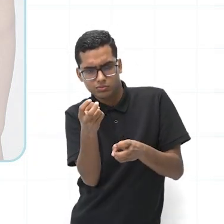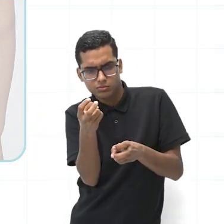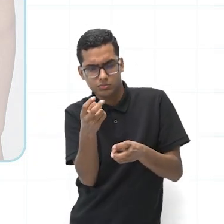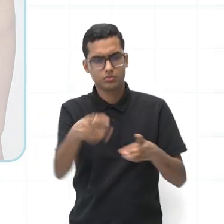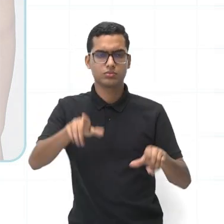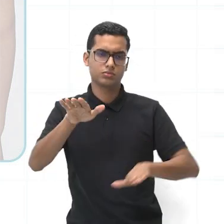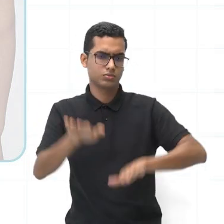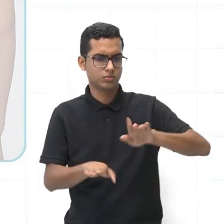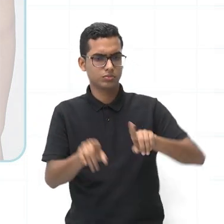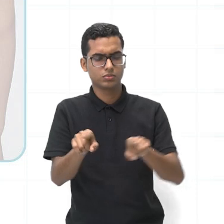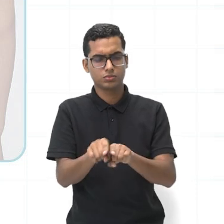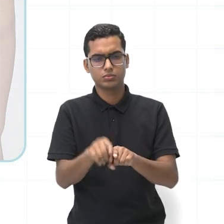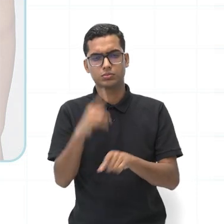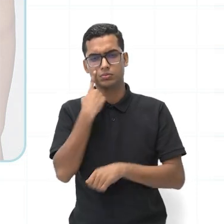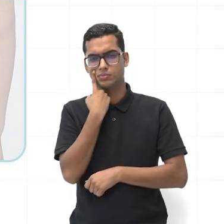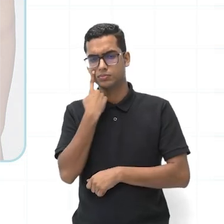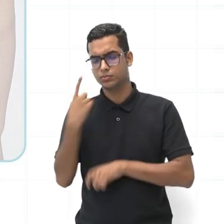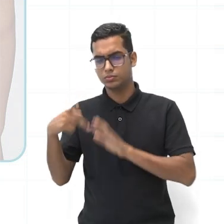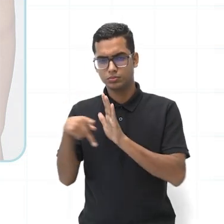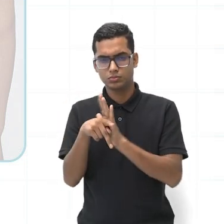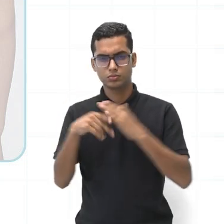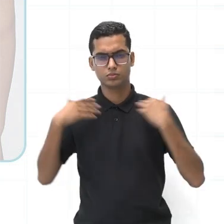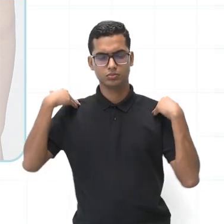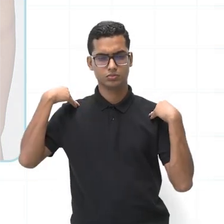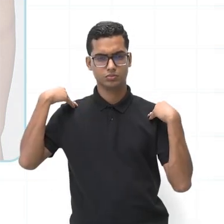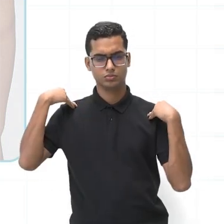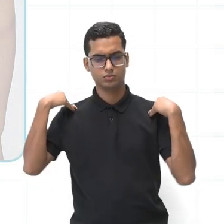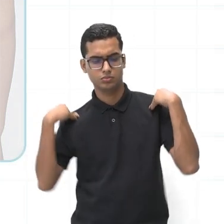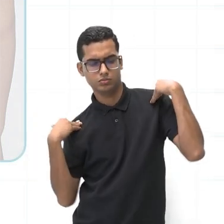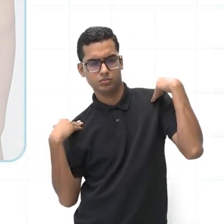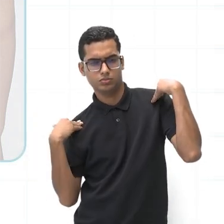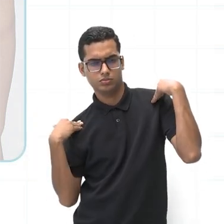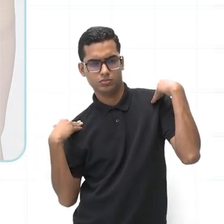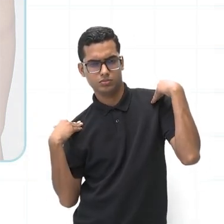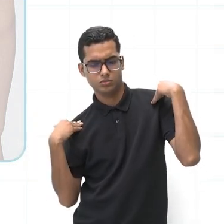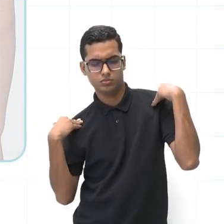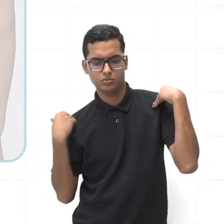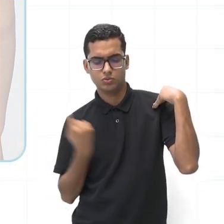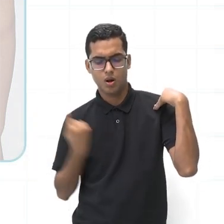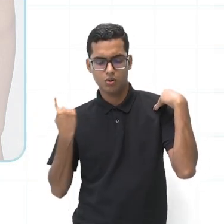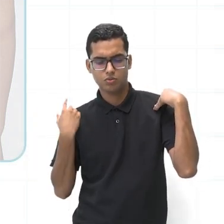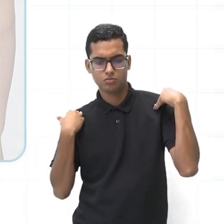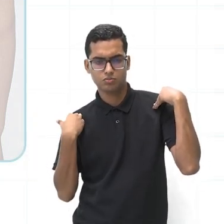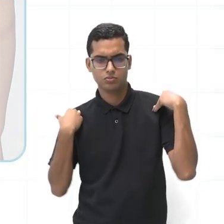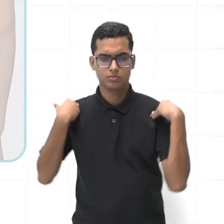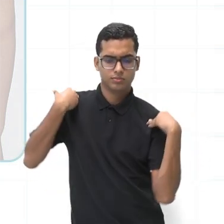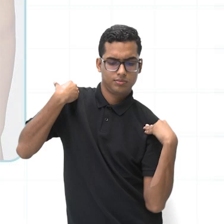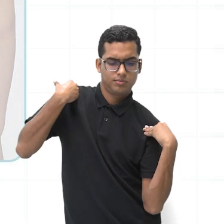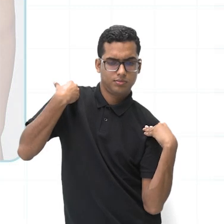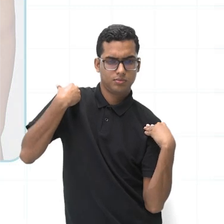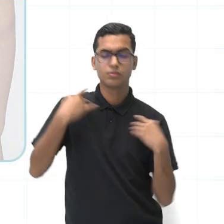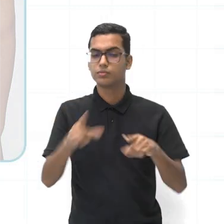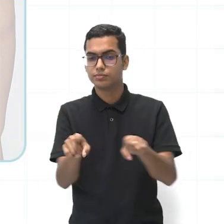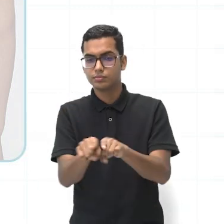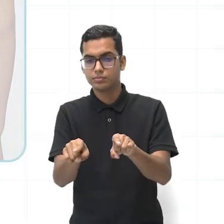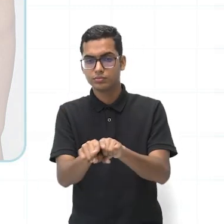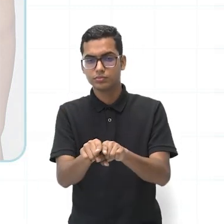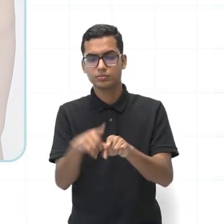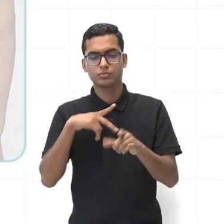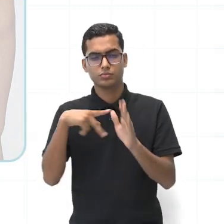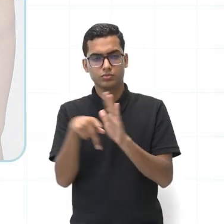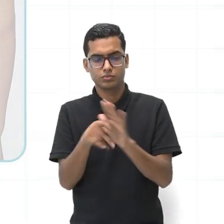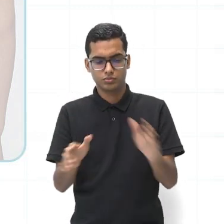tronco. Os ombros e os quadris ficam com um lado mais alto que o outro. E a gente vai ter, por fim, olha